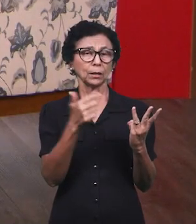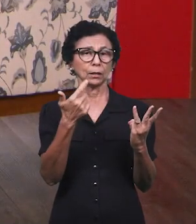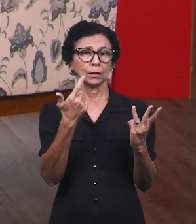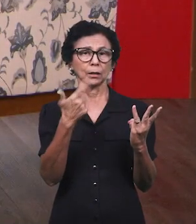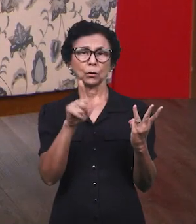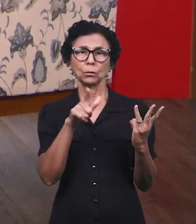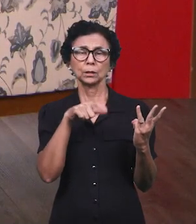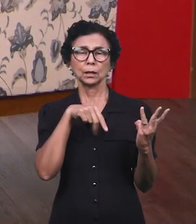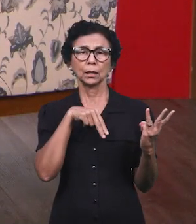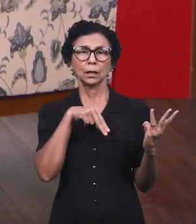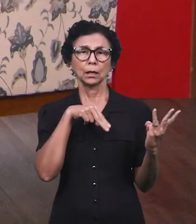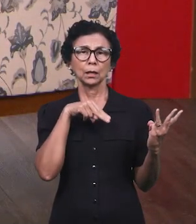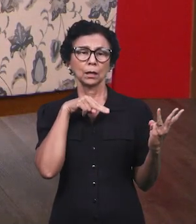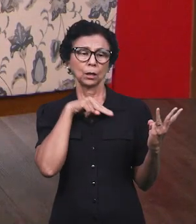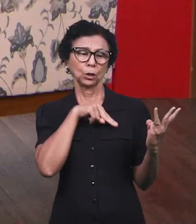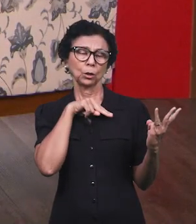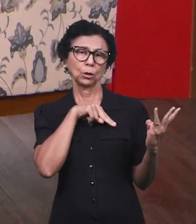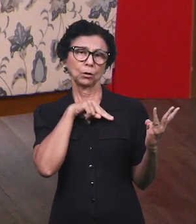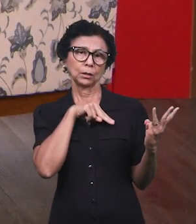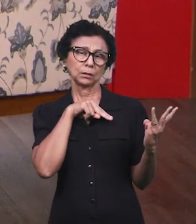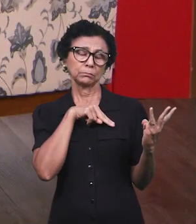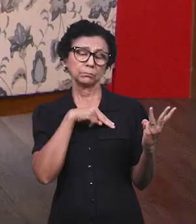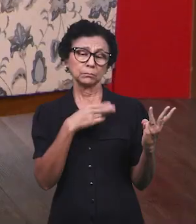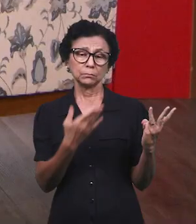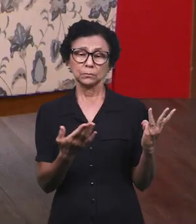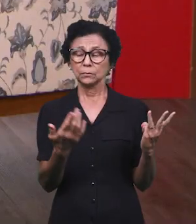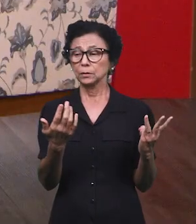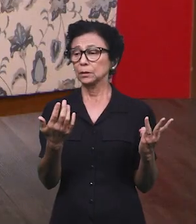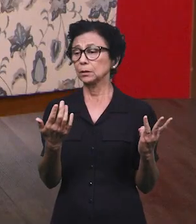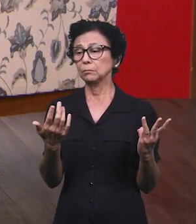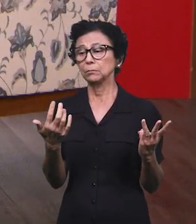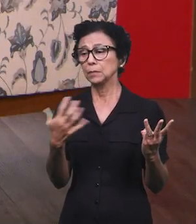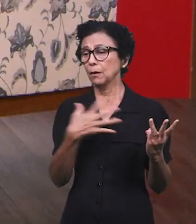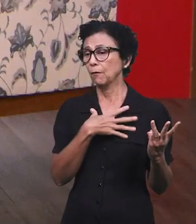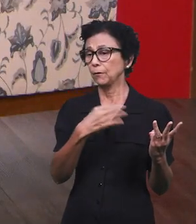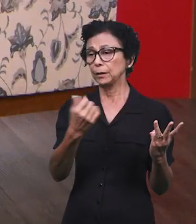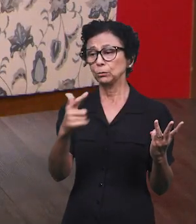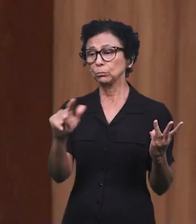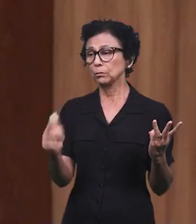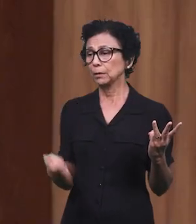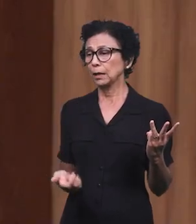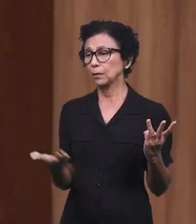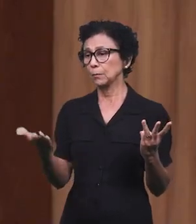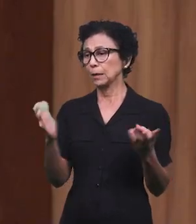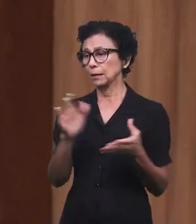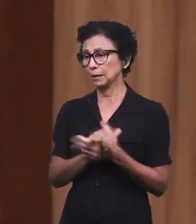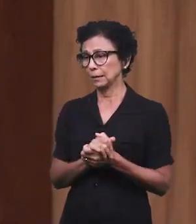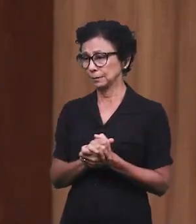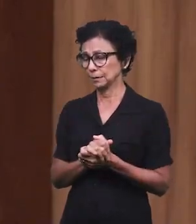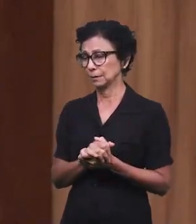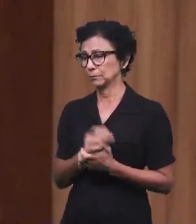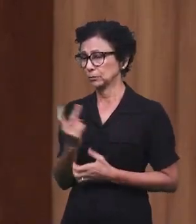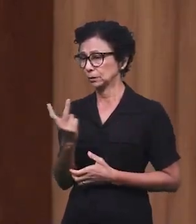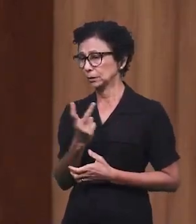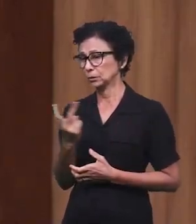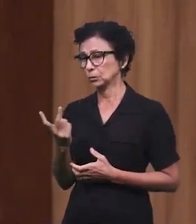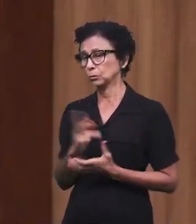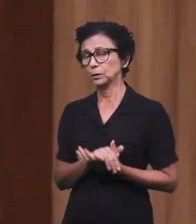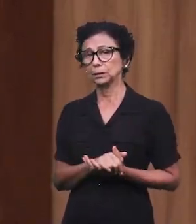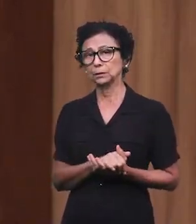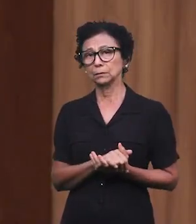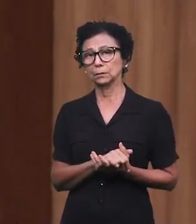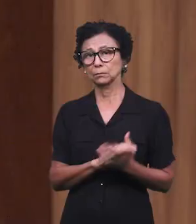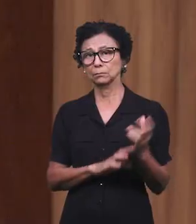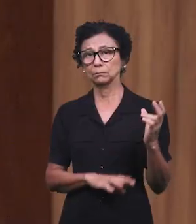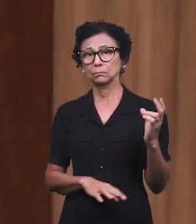filhos para que possam desposá-las, então voltem para a parentela de vocês, voltem para a terra de vocês, voltem para a vida que